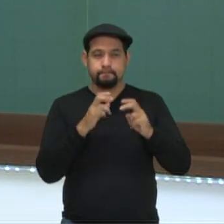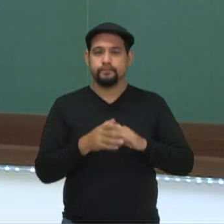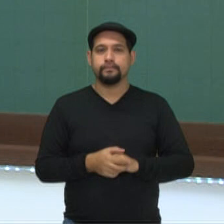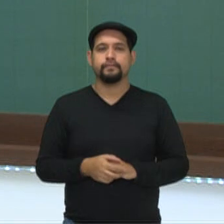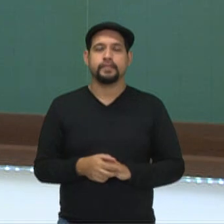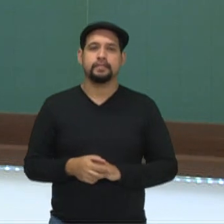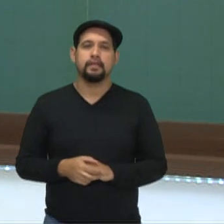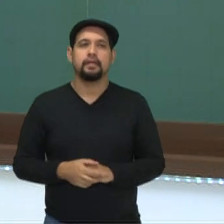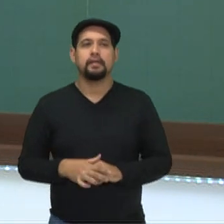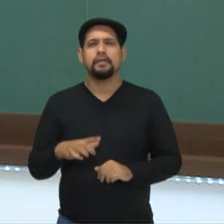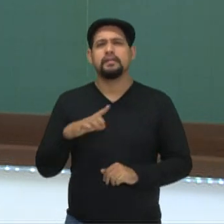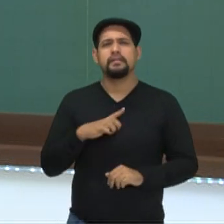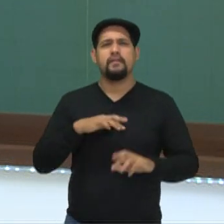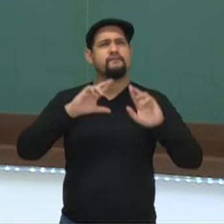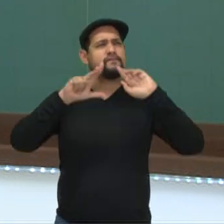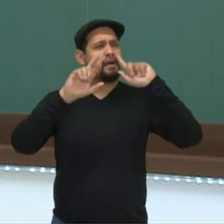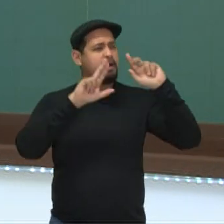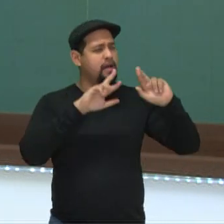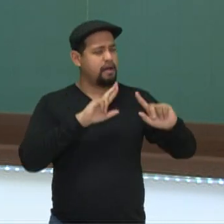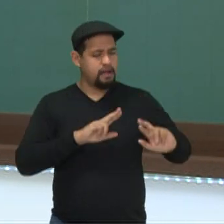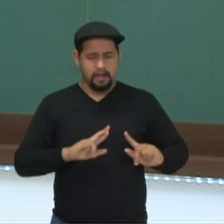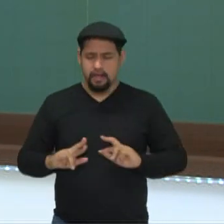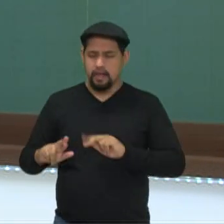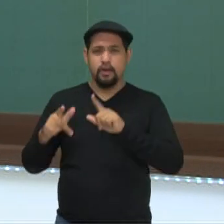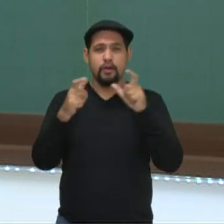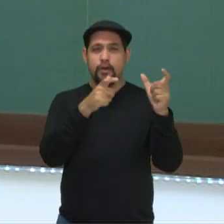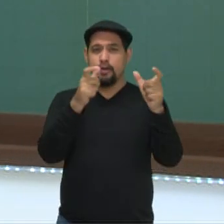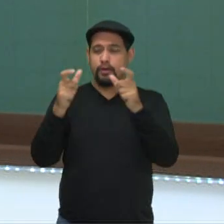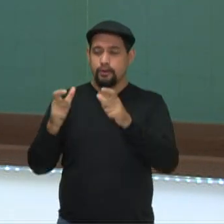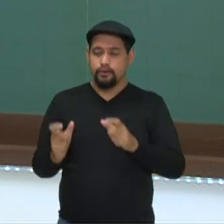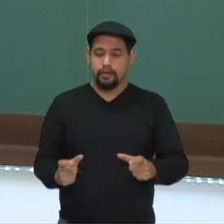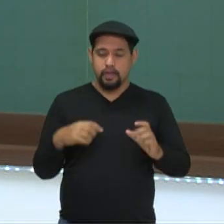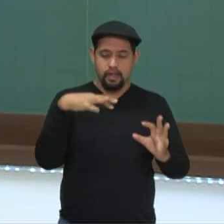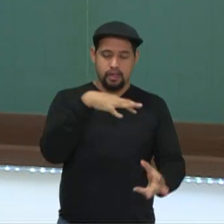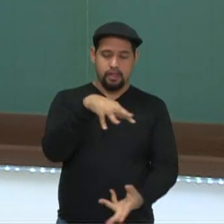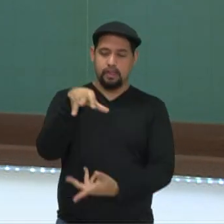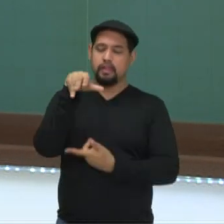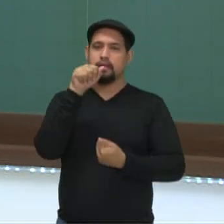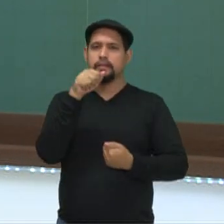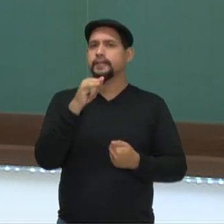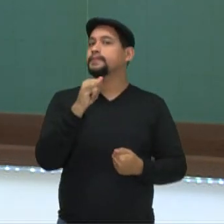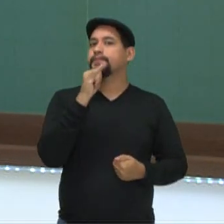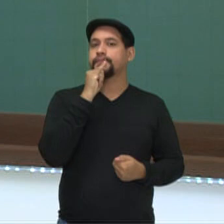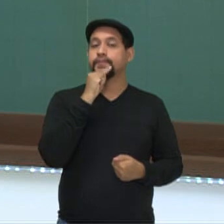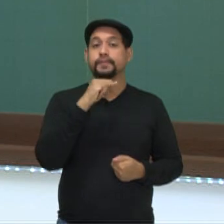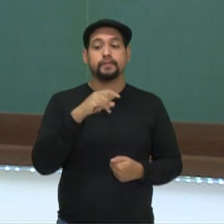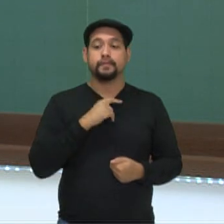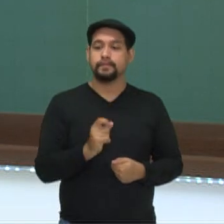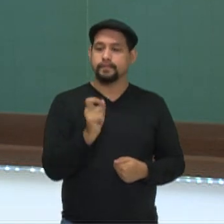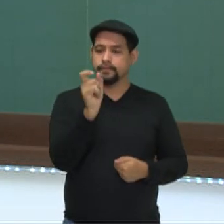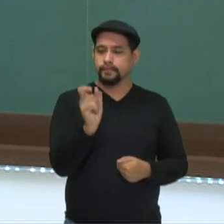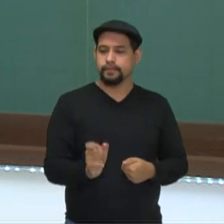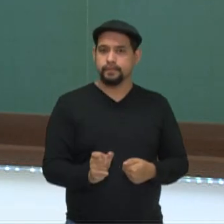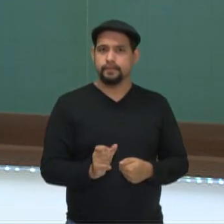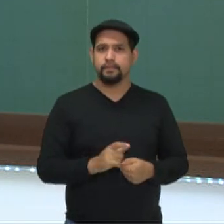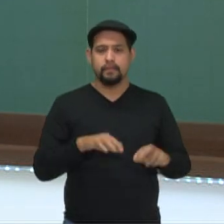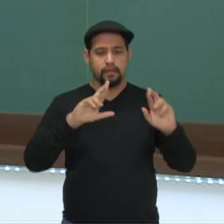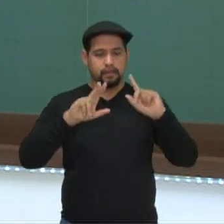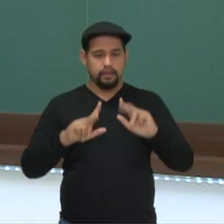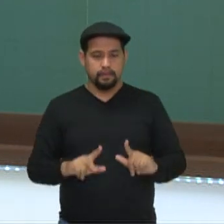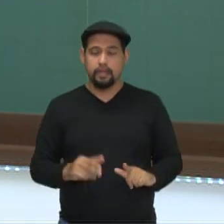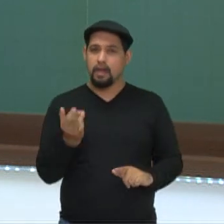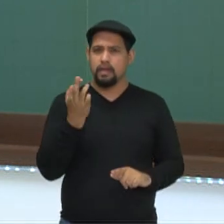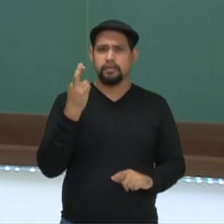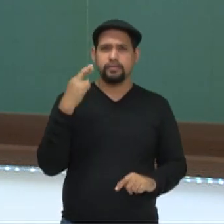Existem muitos lugares sagrados em todo o planeta. Se tem uma coisa que caracteriza a diversidade